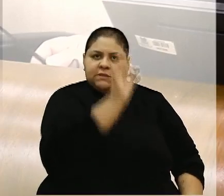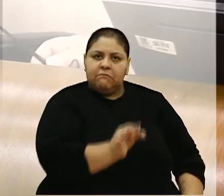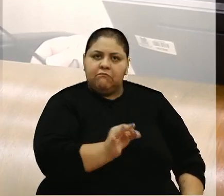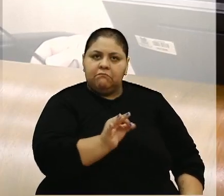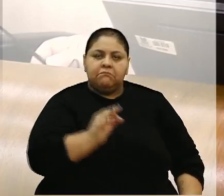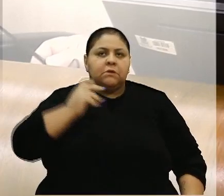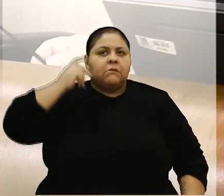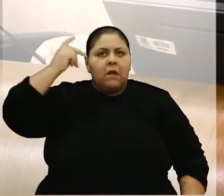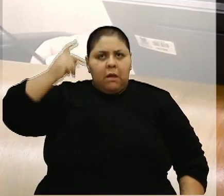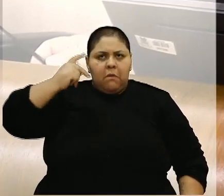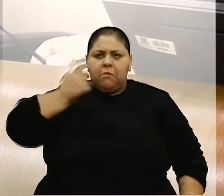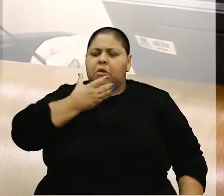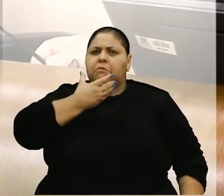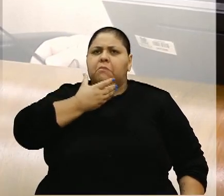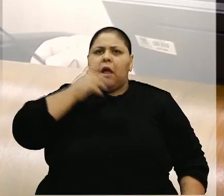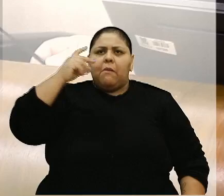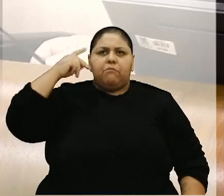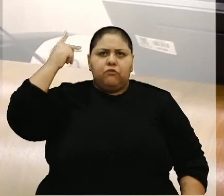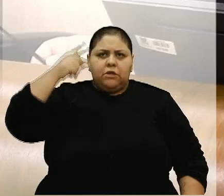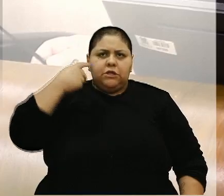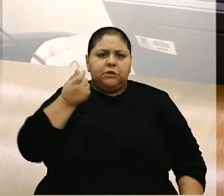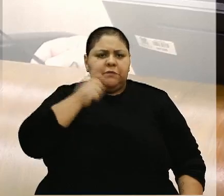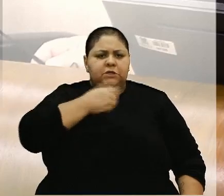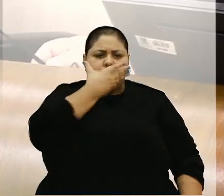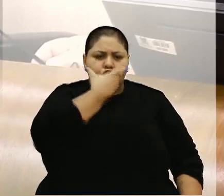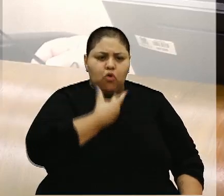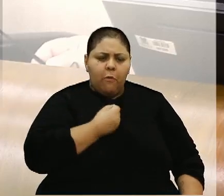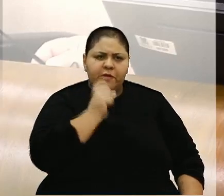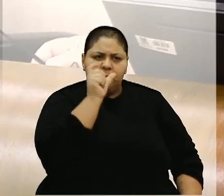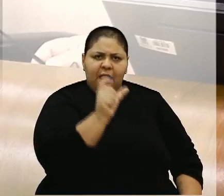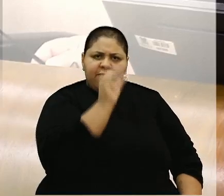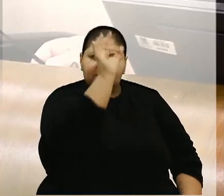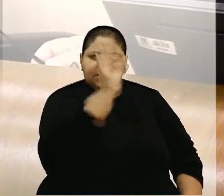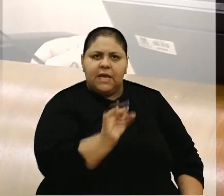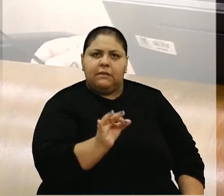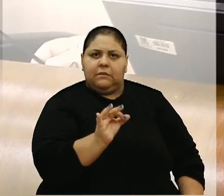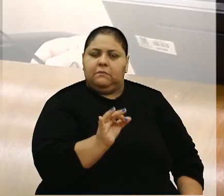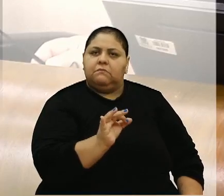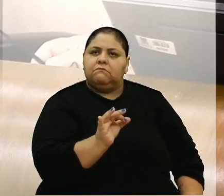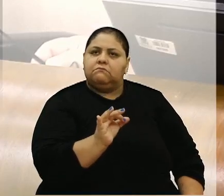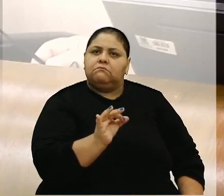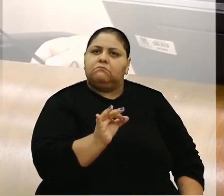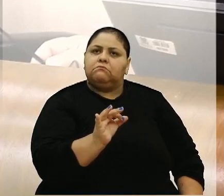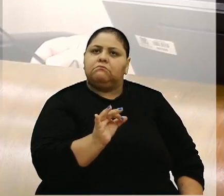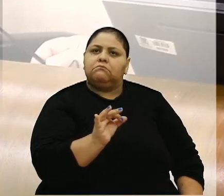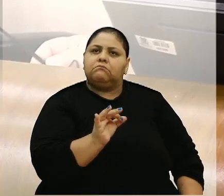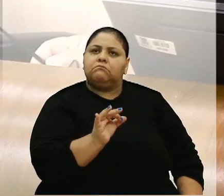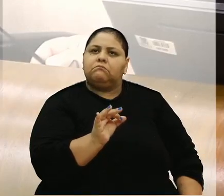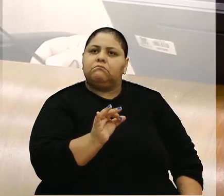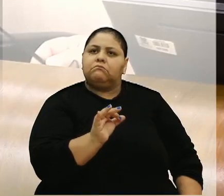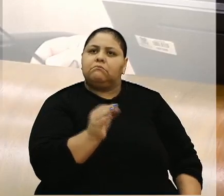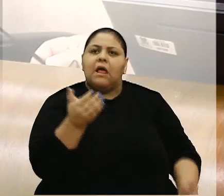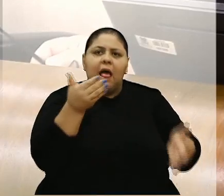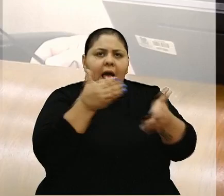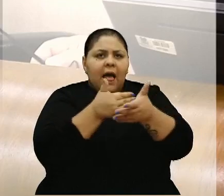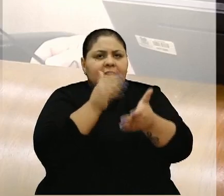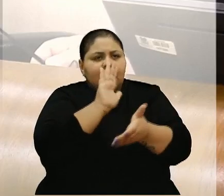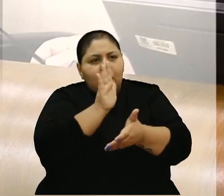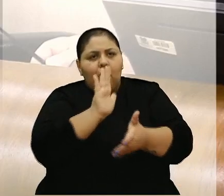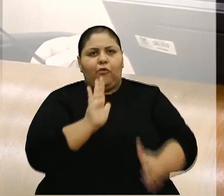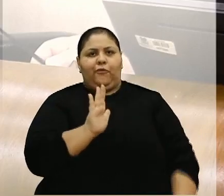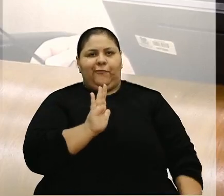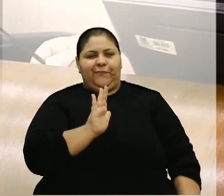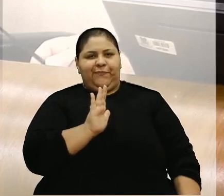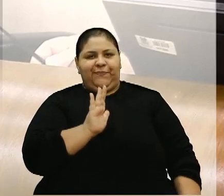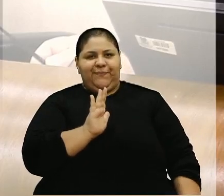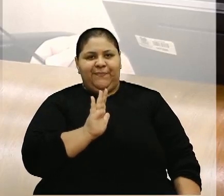precisa de homens de palavra. E, então, é um até breve. É